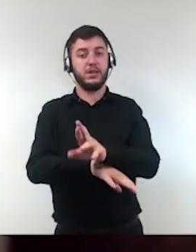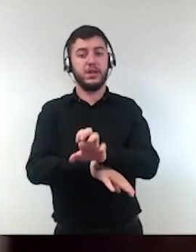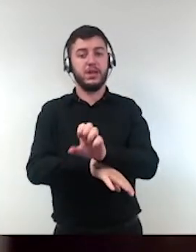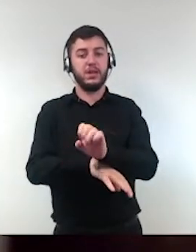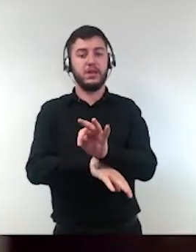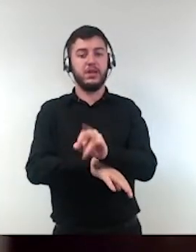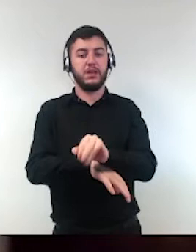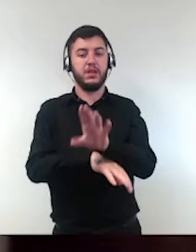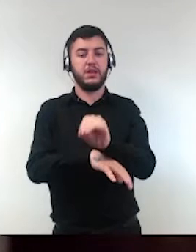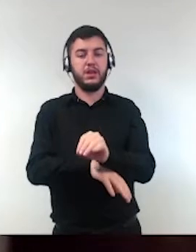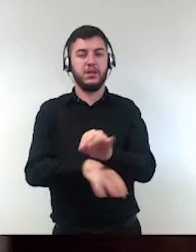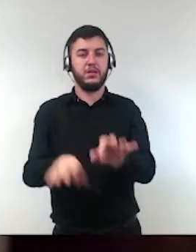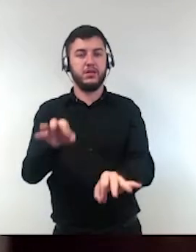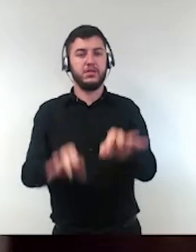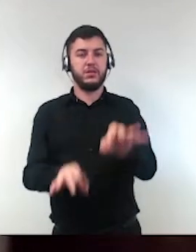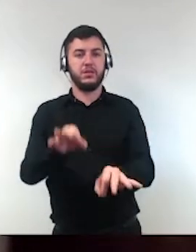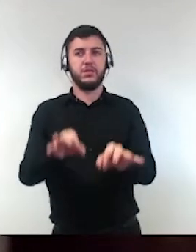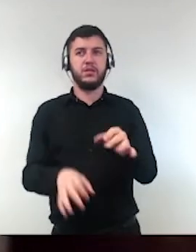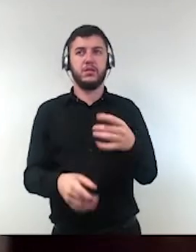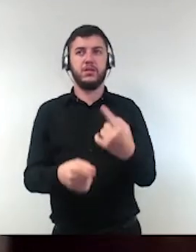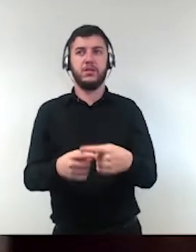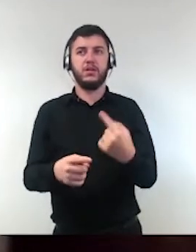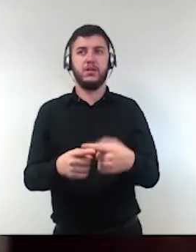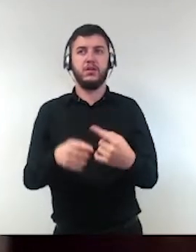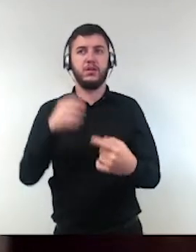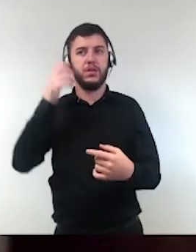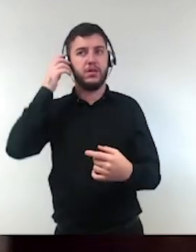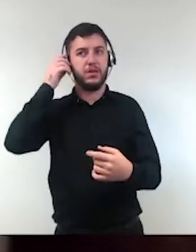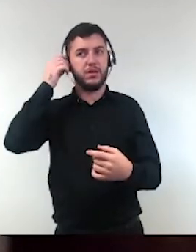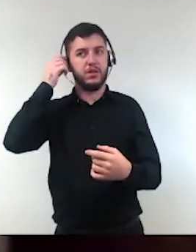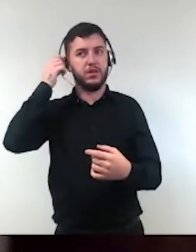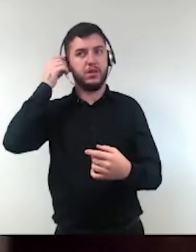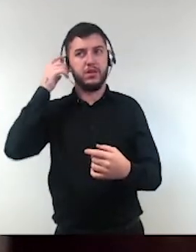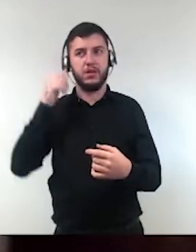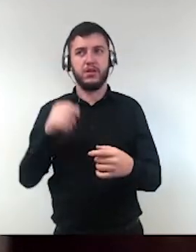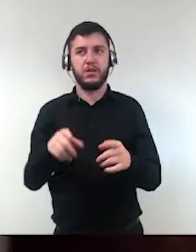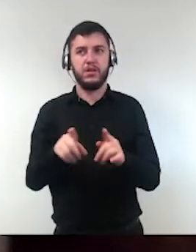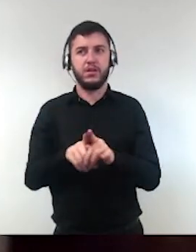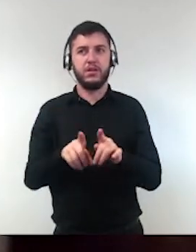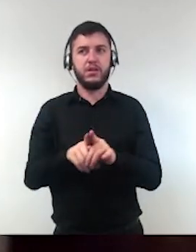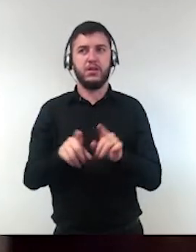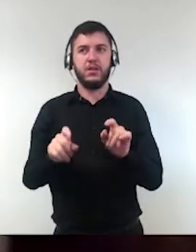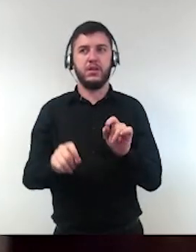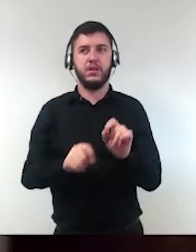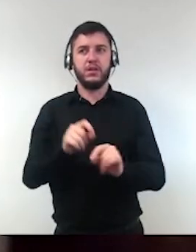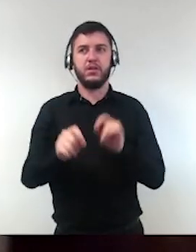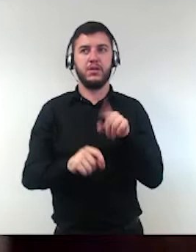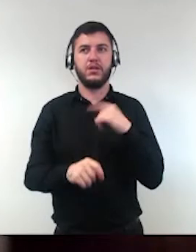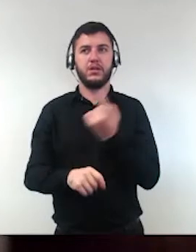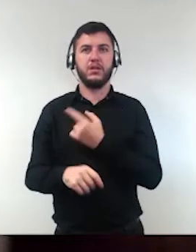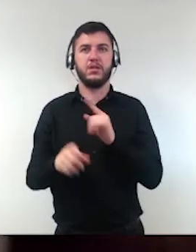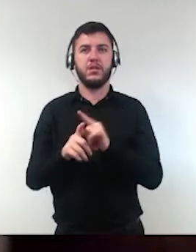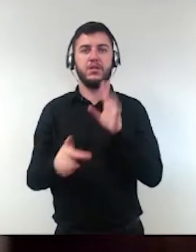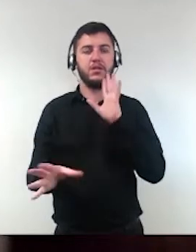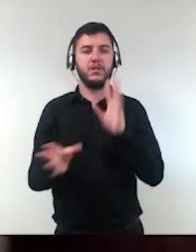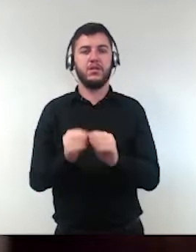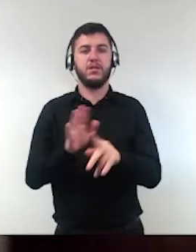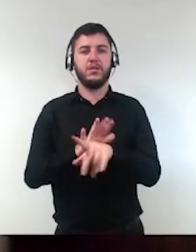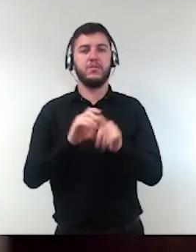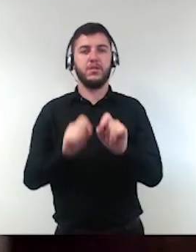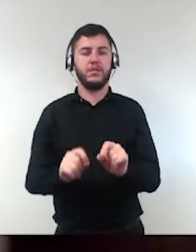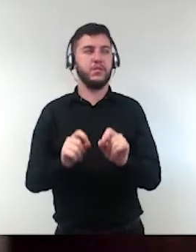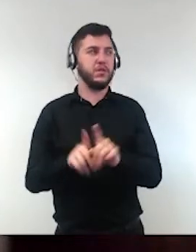quando as portas foram efetivamente abertas, em sua plenitude, nós teremos um demandismo gigantesco